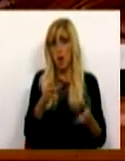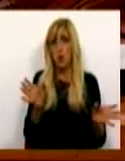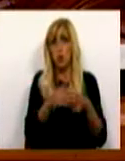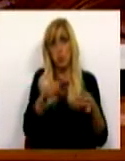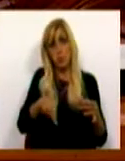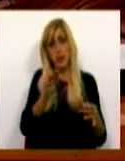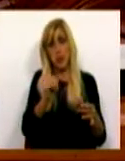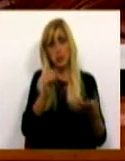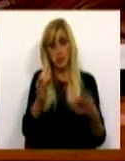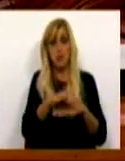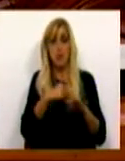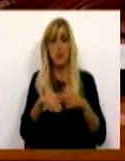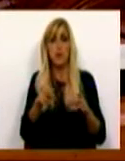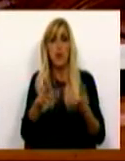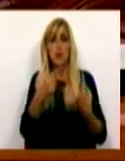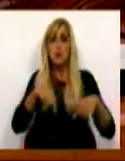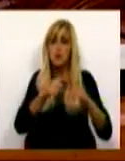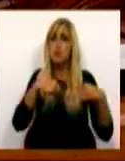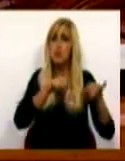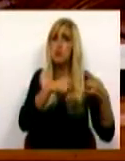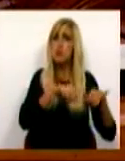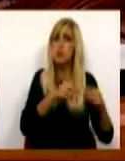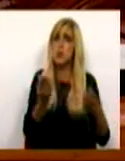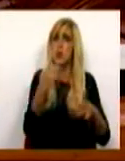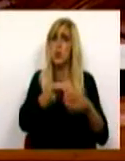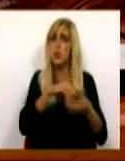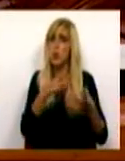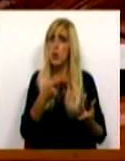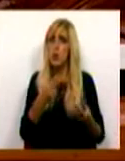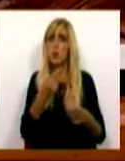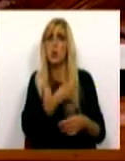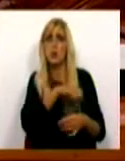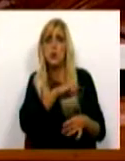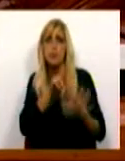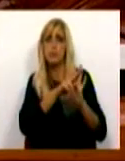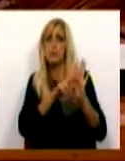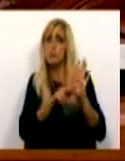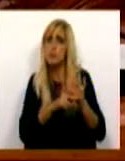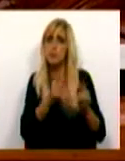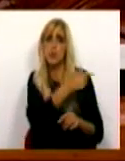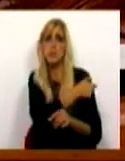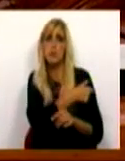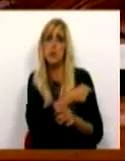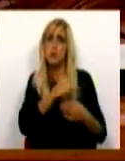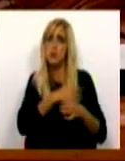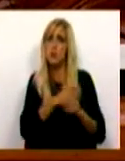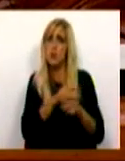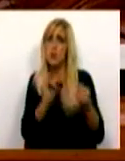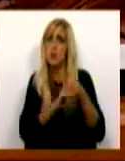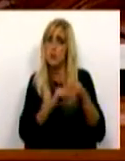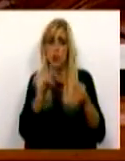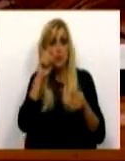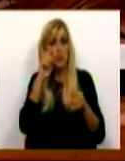Socialista realizou um longo conjunto de audições, onde se incluíram reguladores, supervisores, representantes do setor, assim como associações de defesa